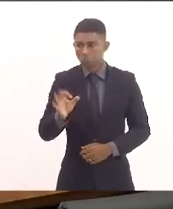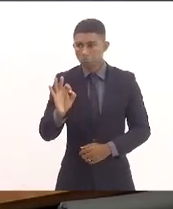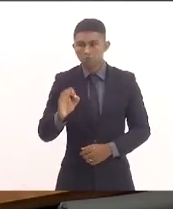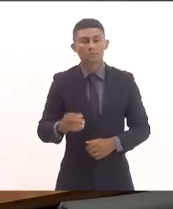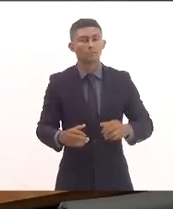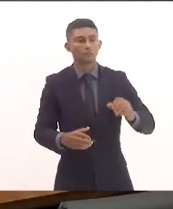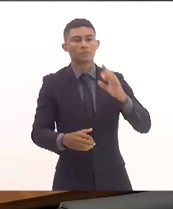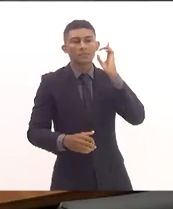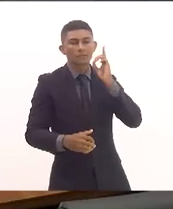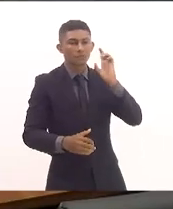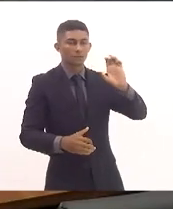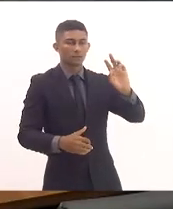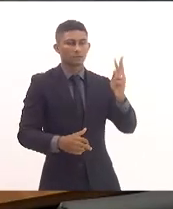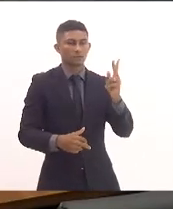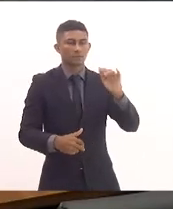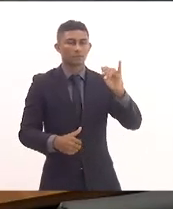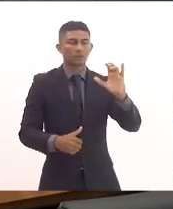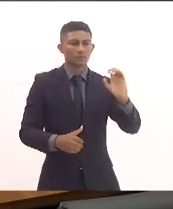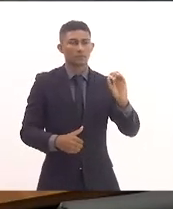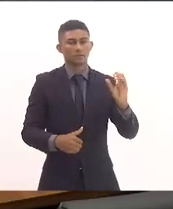Chico Machado.